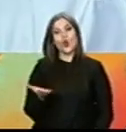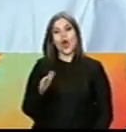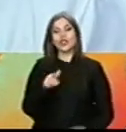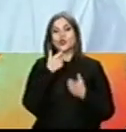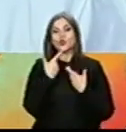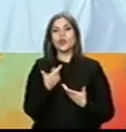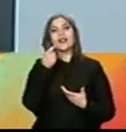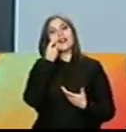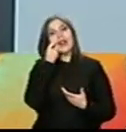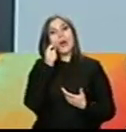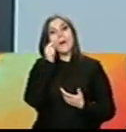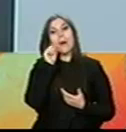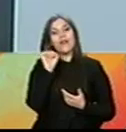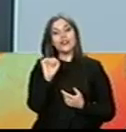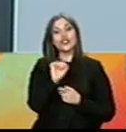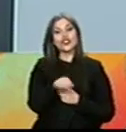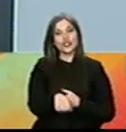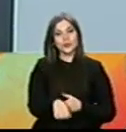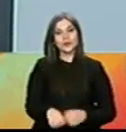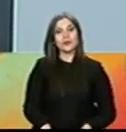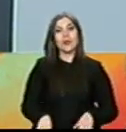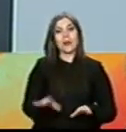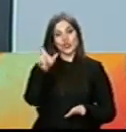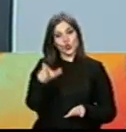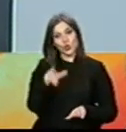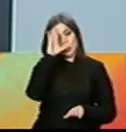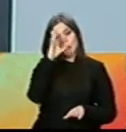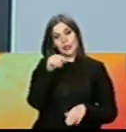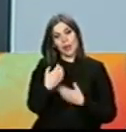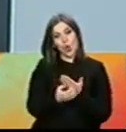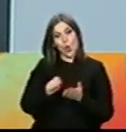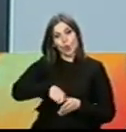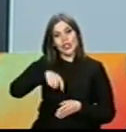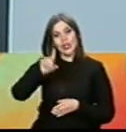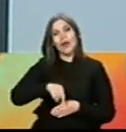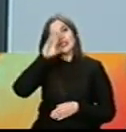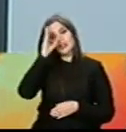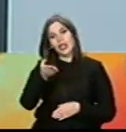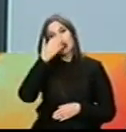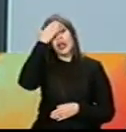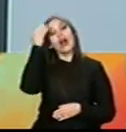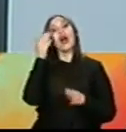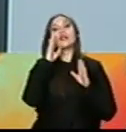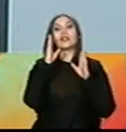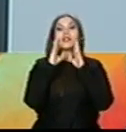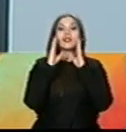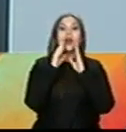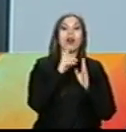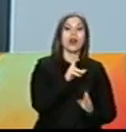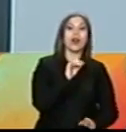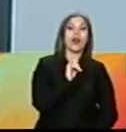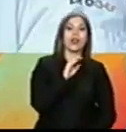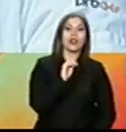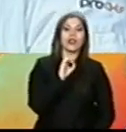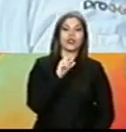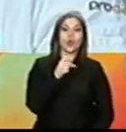Quem é que faz? Isso é o teu pai, não é? Isso é o meu pai. Mas tu sabes fazer também isso? Também, sabes também. Fazer o risoto? Olha, atenção, o risoto não é para todos. O risoto é... Ah, pois. Toda